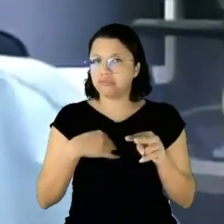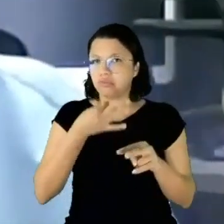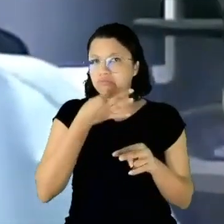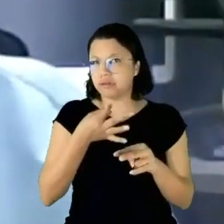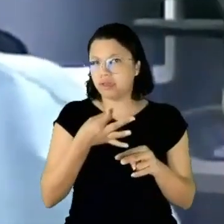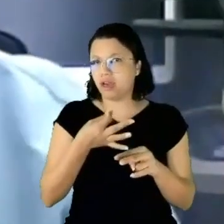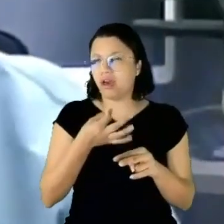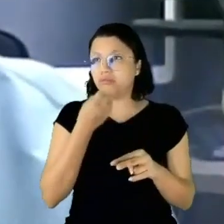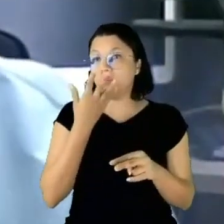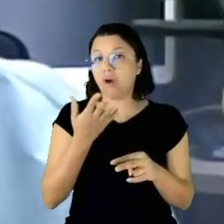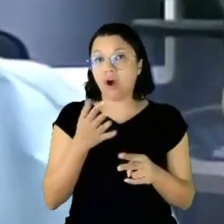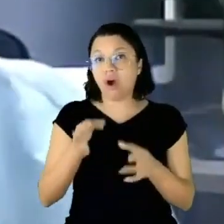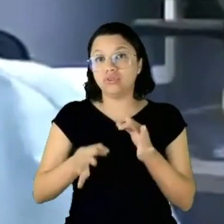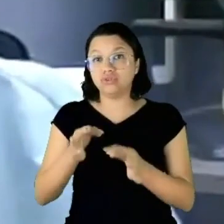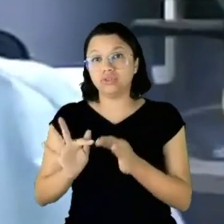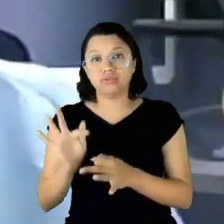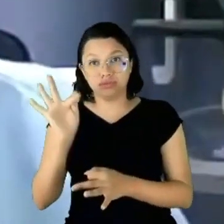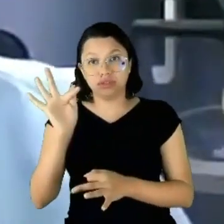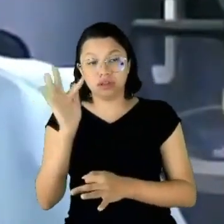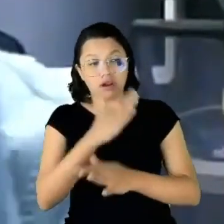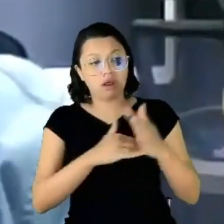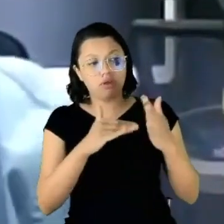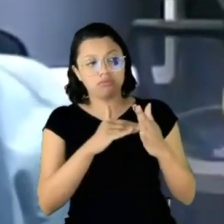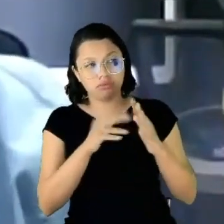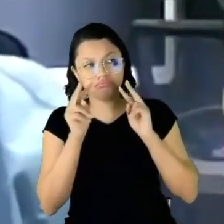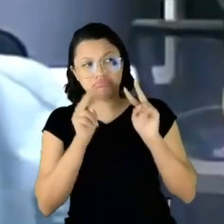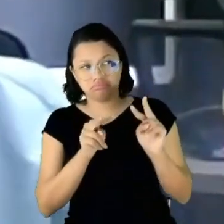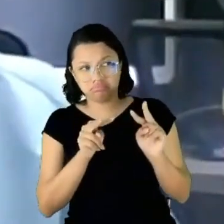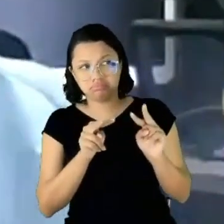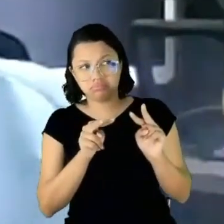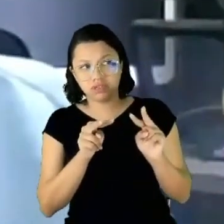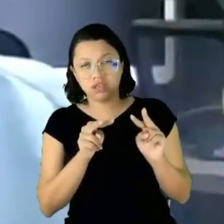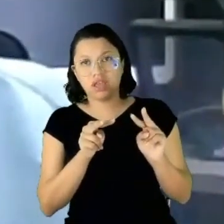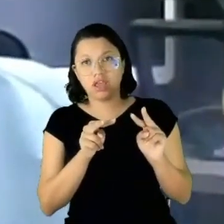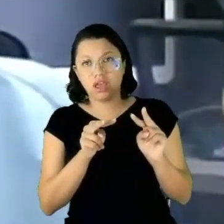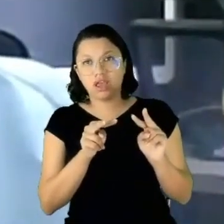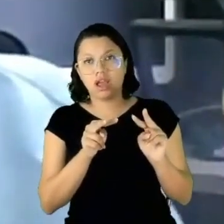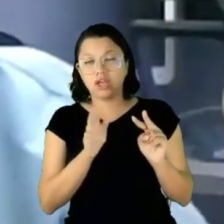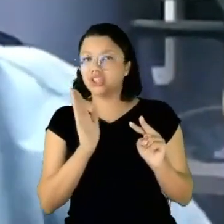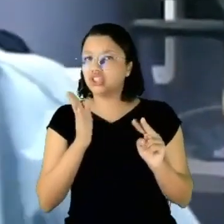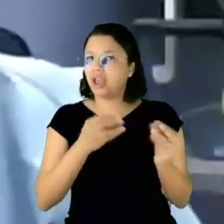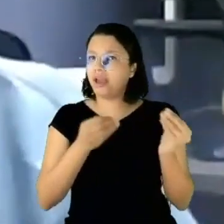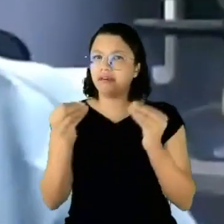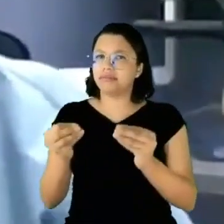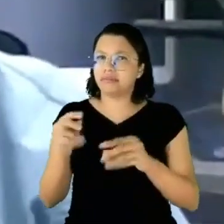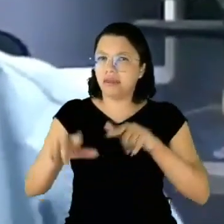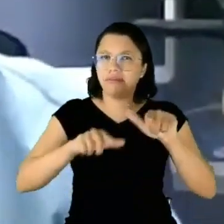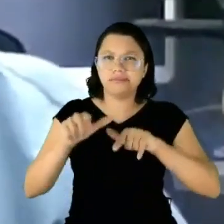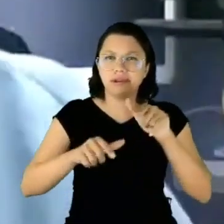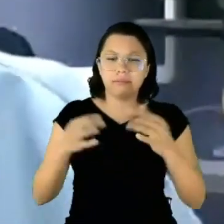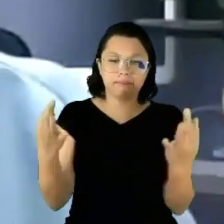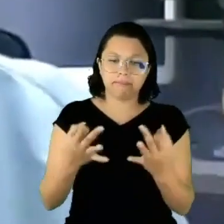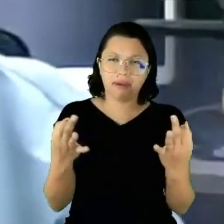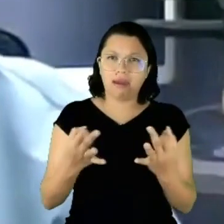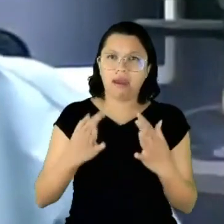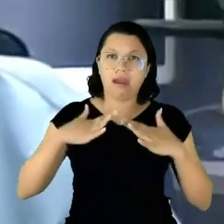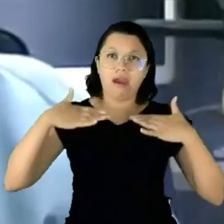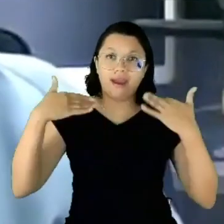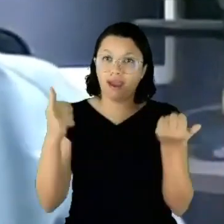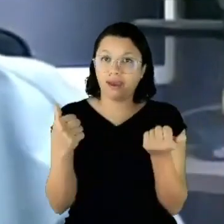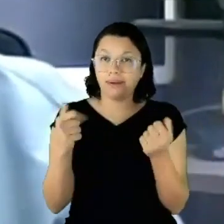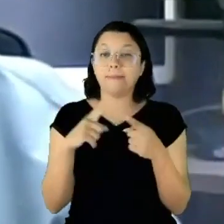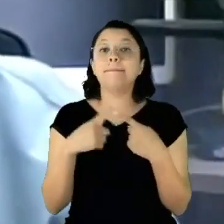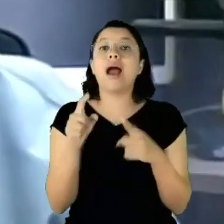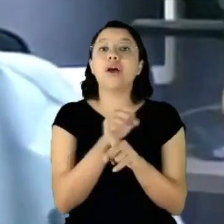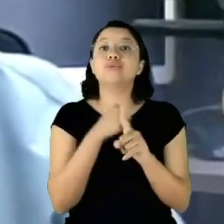a Justiça Federal como um todo ela presta um serviço já de excelente qualidade, mas a sociedade quer mais,